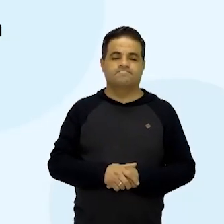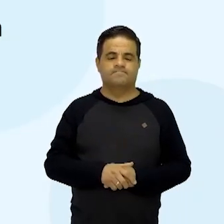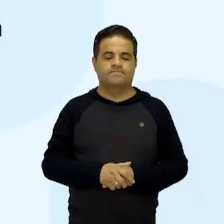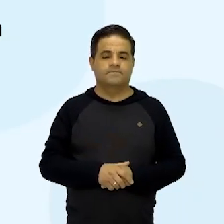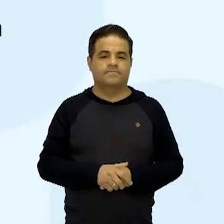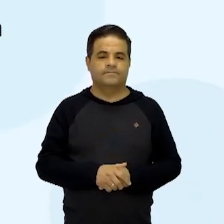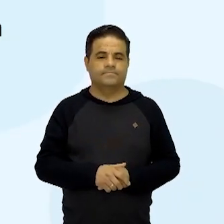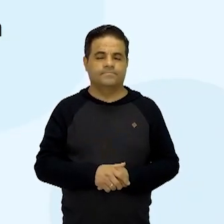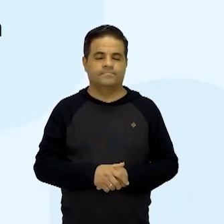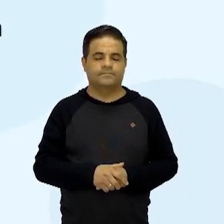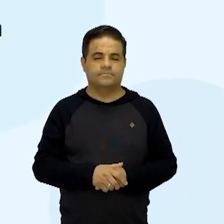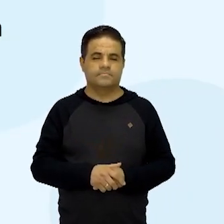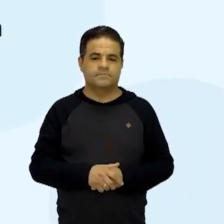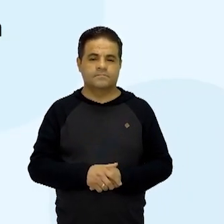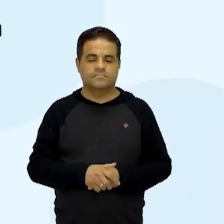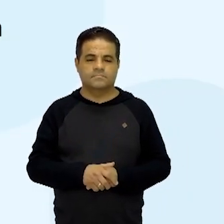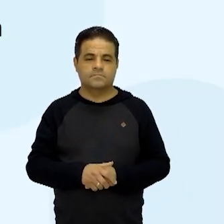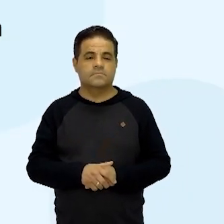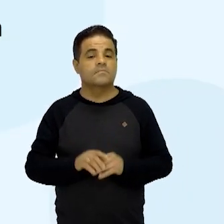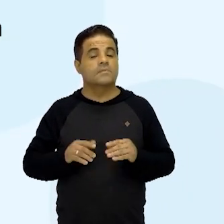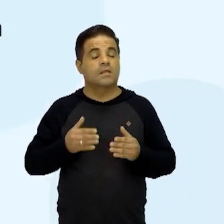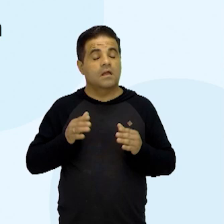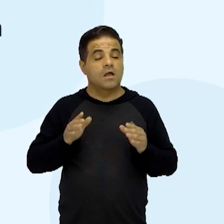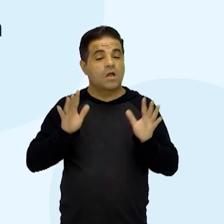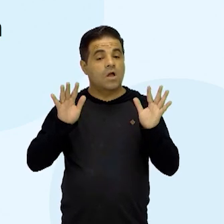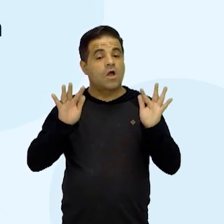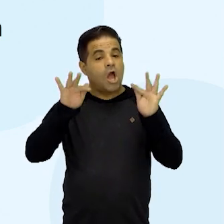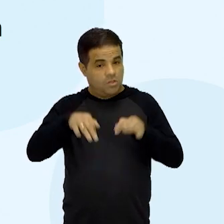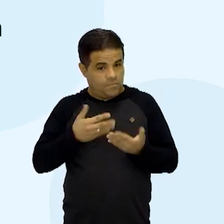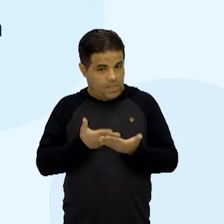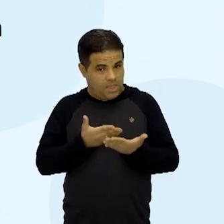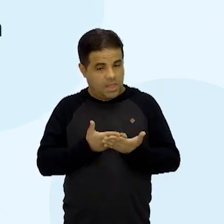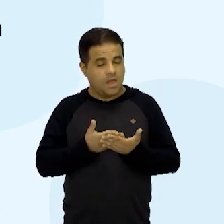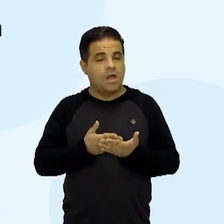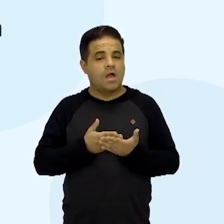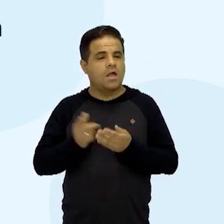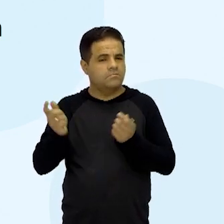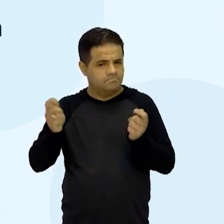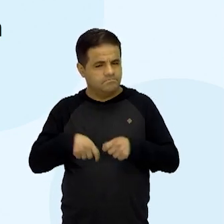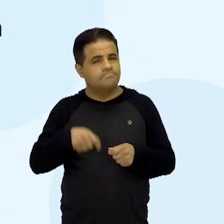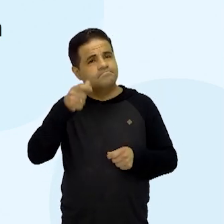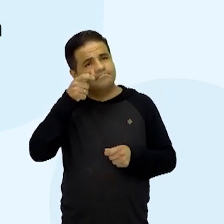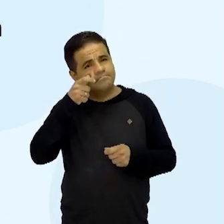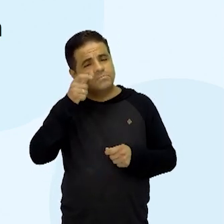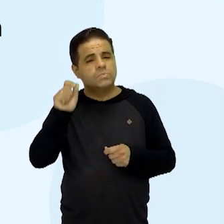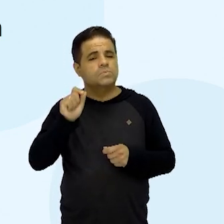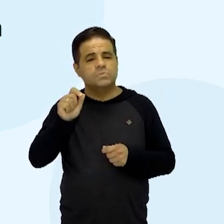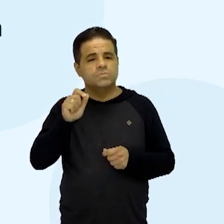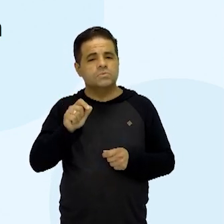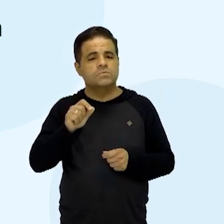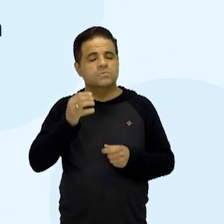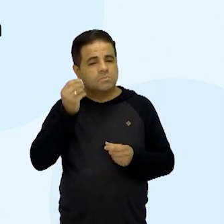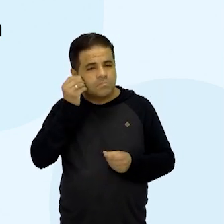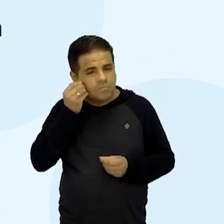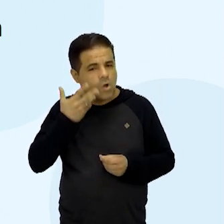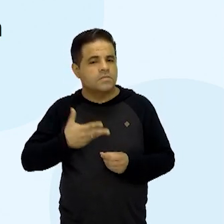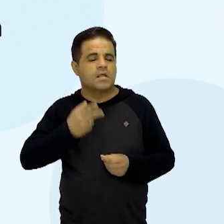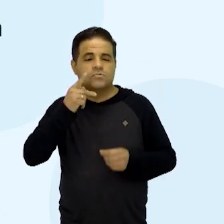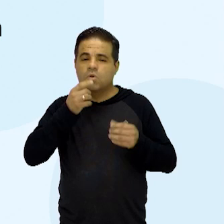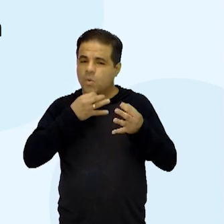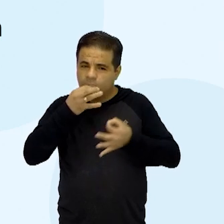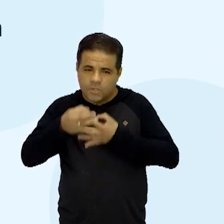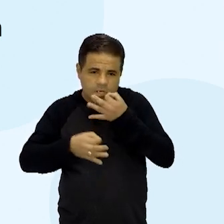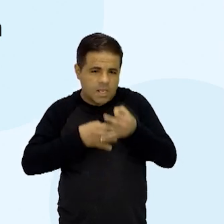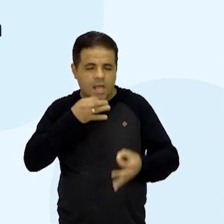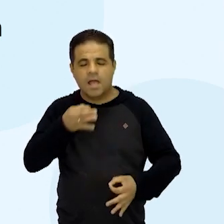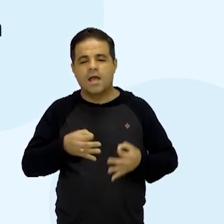the students will be able to Ao final desta aula, os alunos serão capazes de express their opinion about different topics,